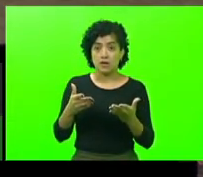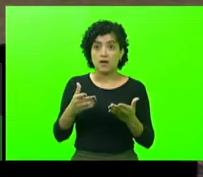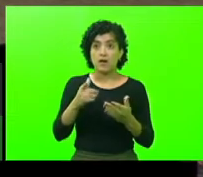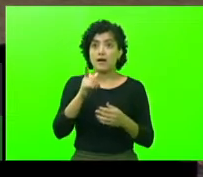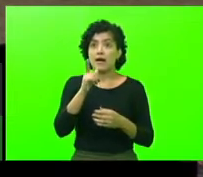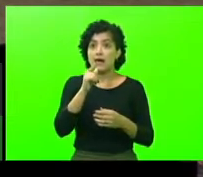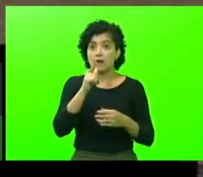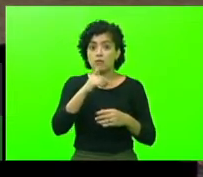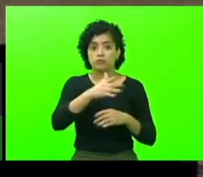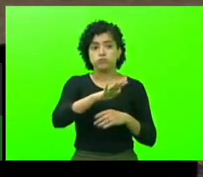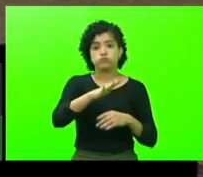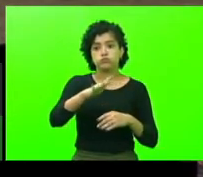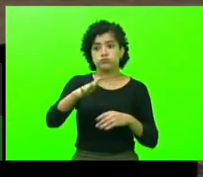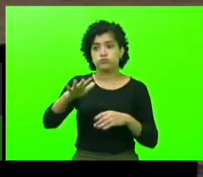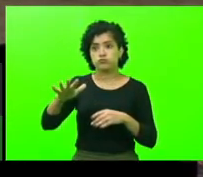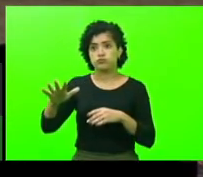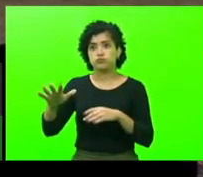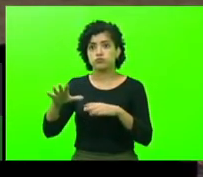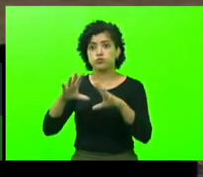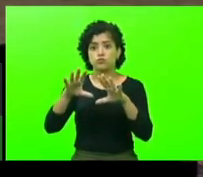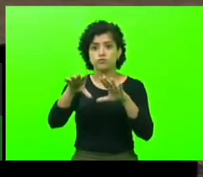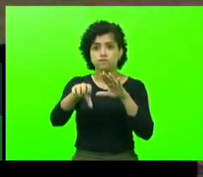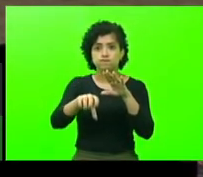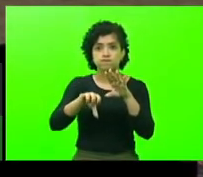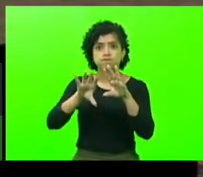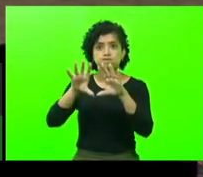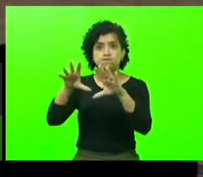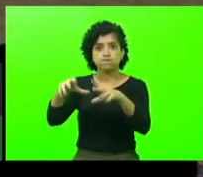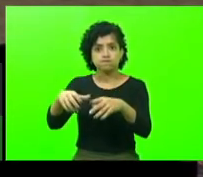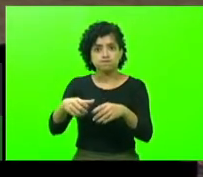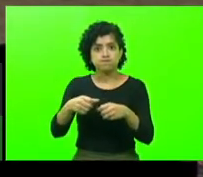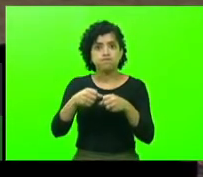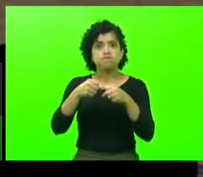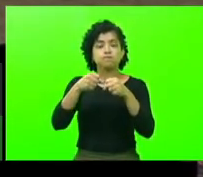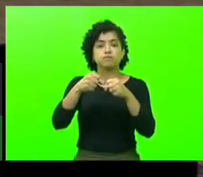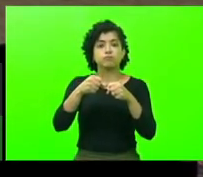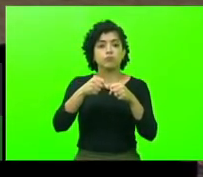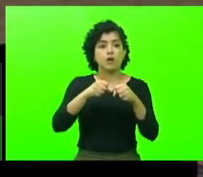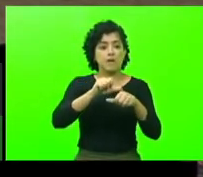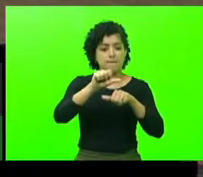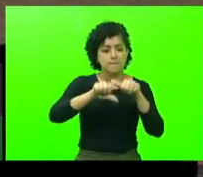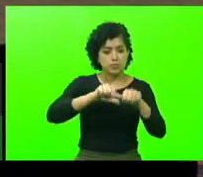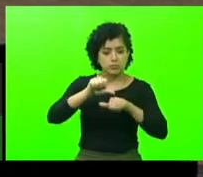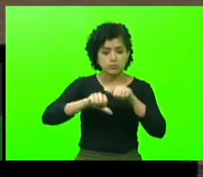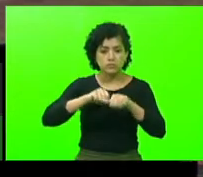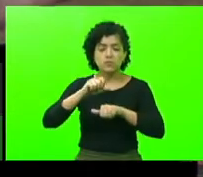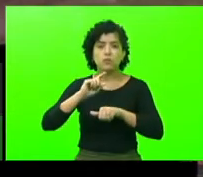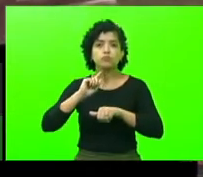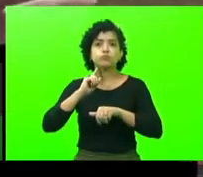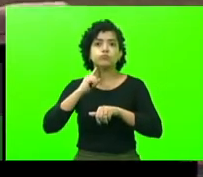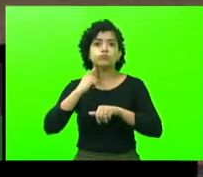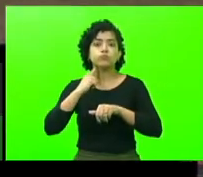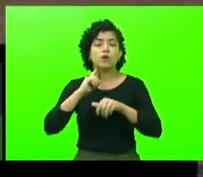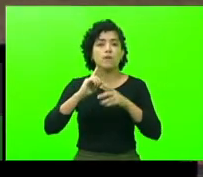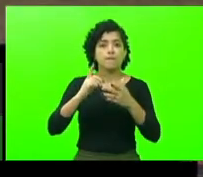mar, purificam, ou seja, a dessalinização que fazem, e transformam em água potável.